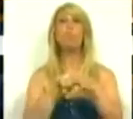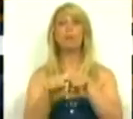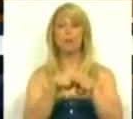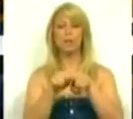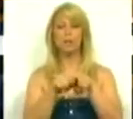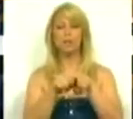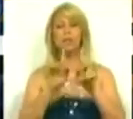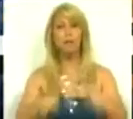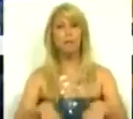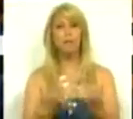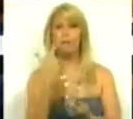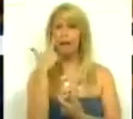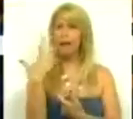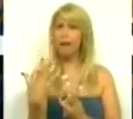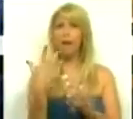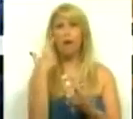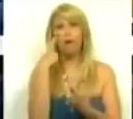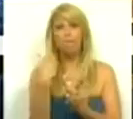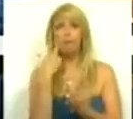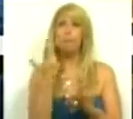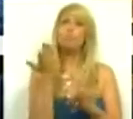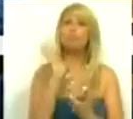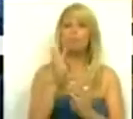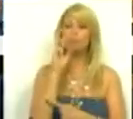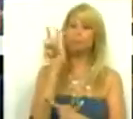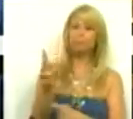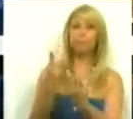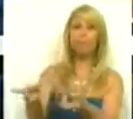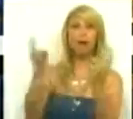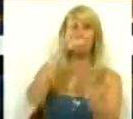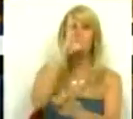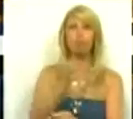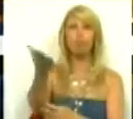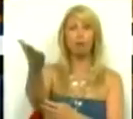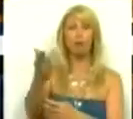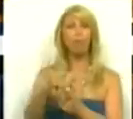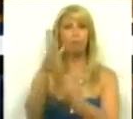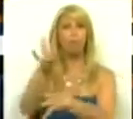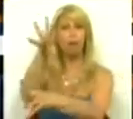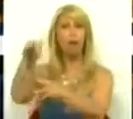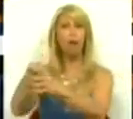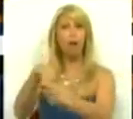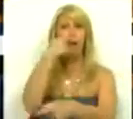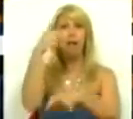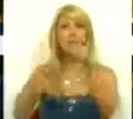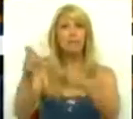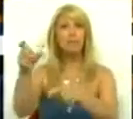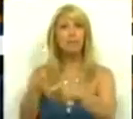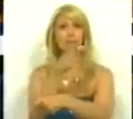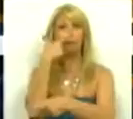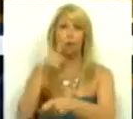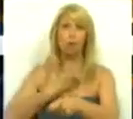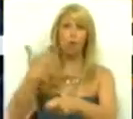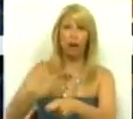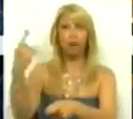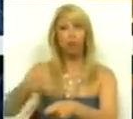partidária que se nota, por exemplo, olhando para essa bancada, para a bancada do Governo, que integra muitos cidadãos independentes que,